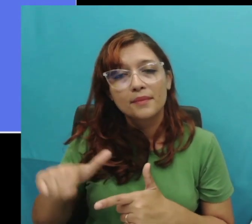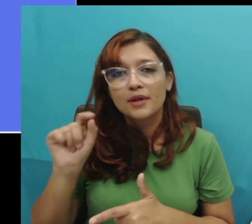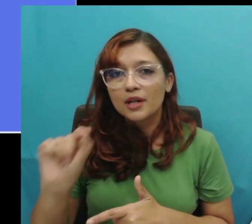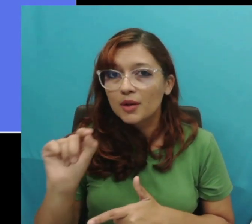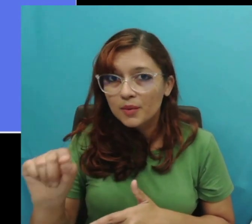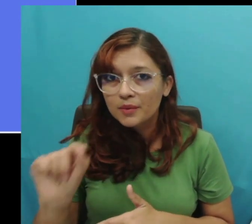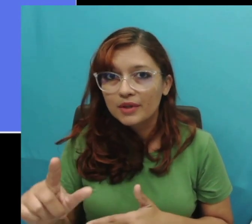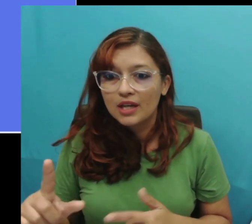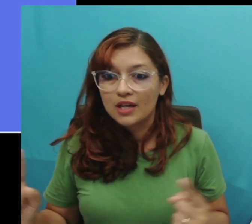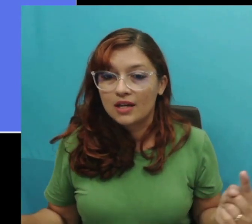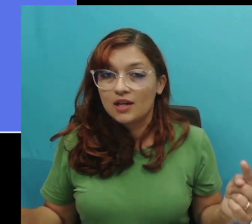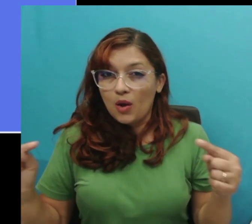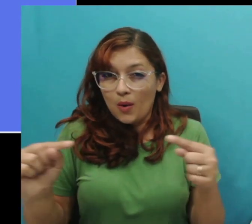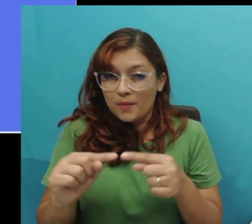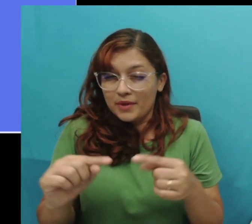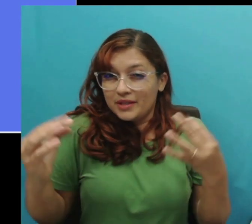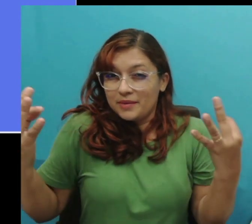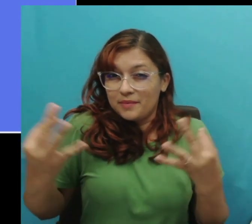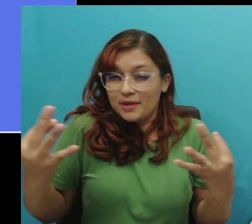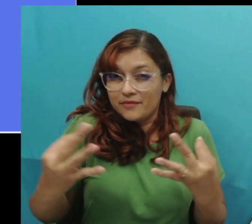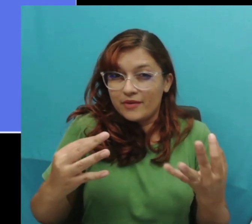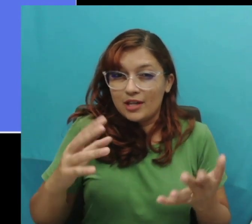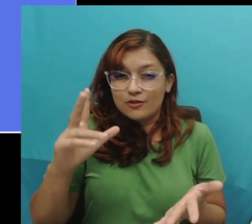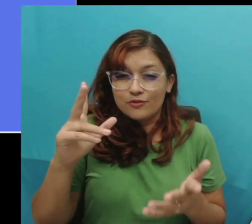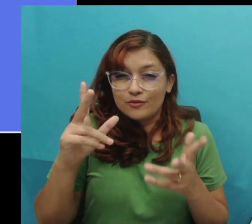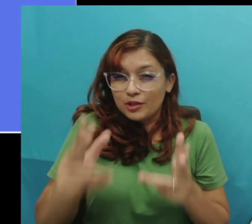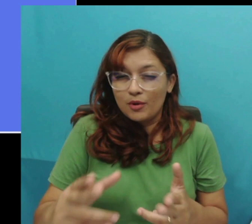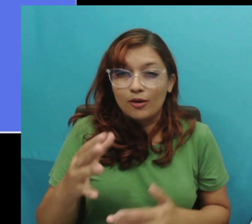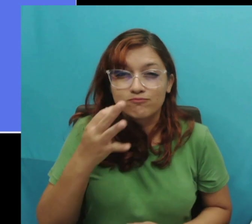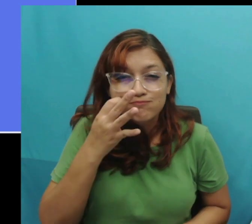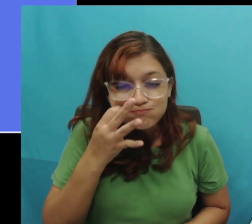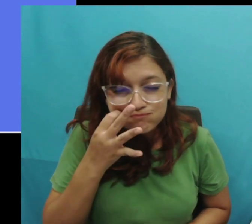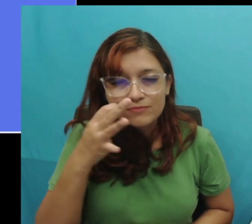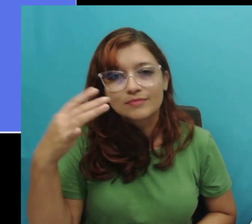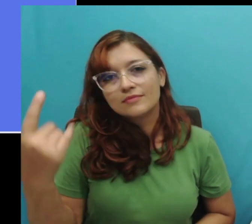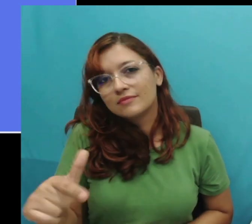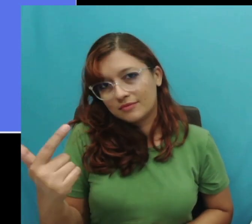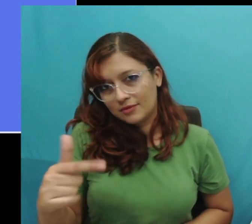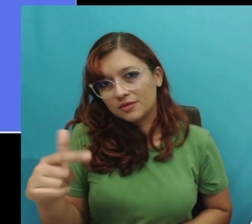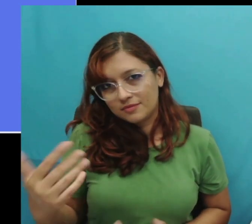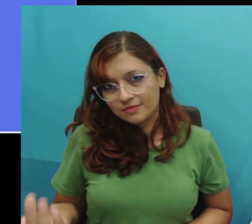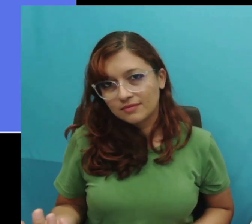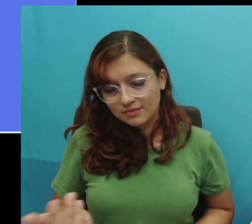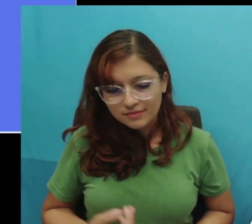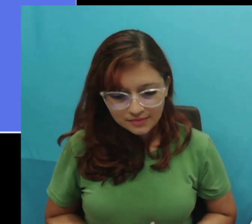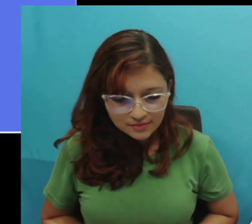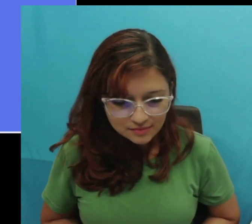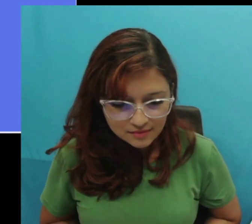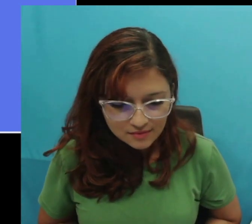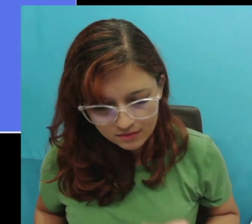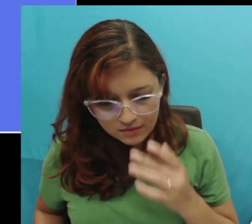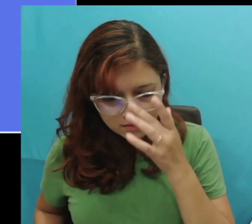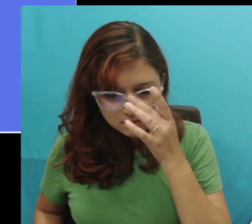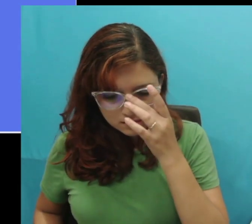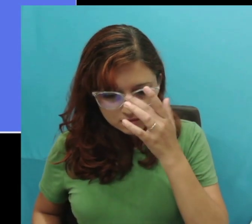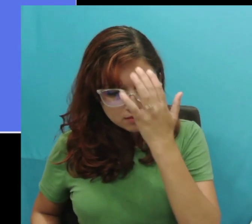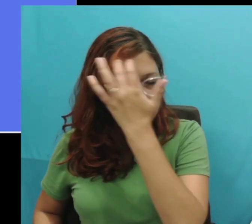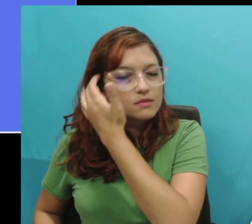Mas os simuladores não conseguem representar a